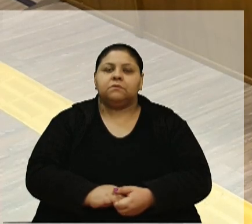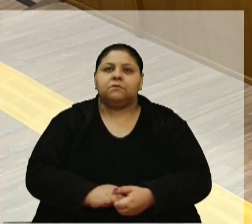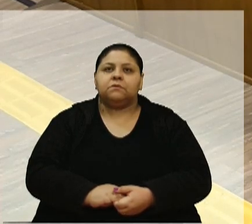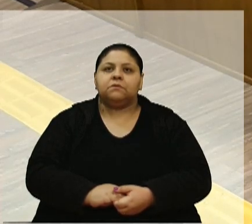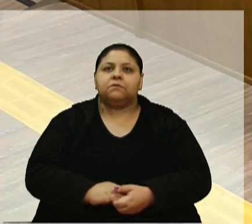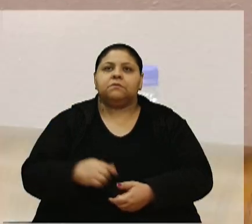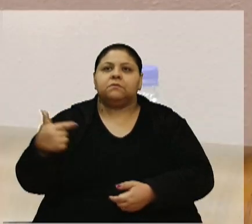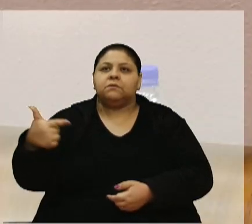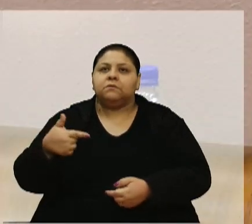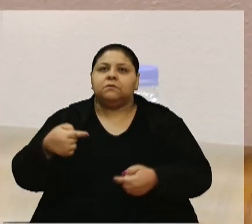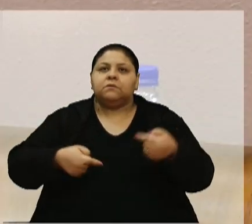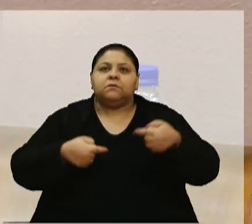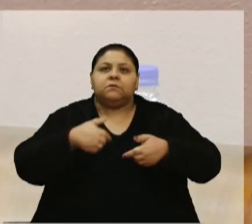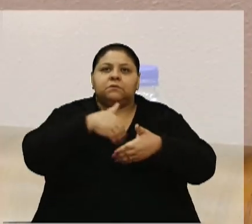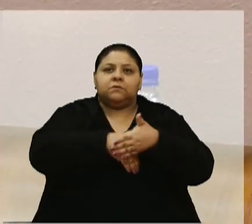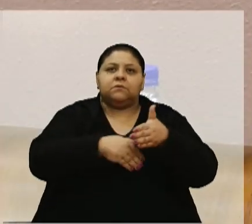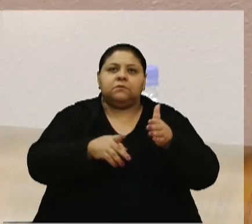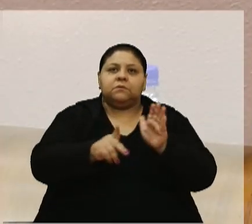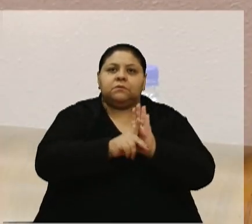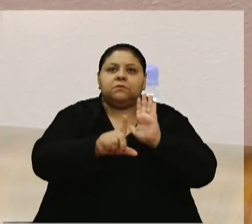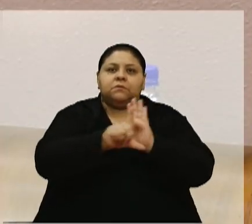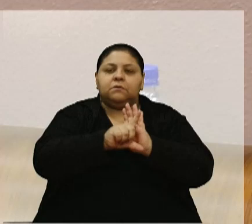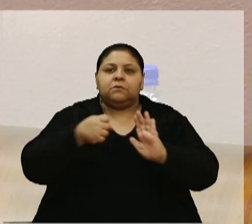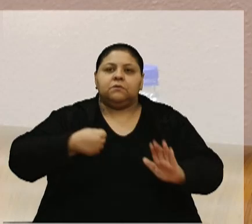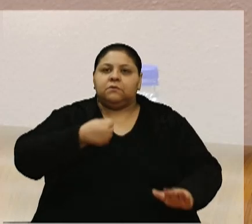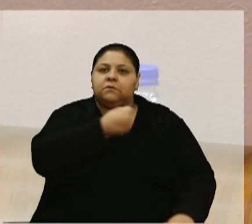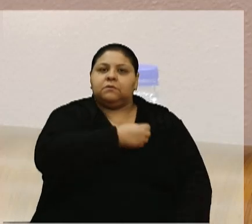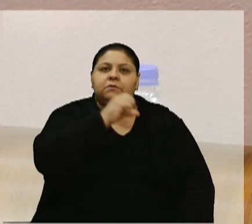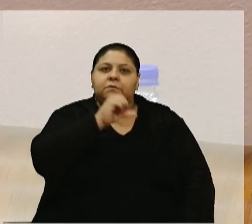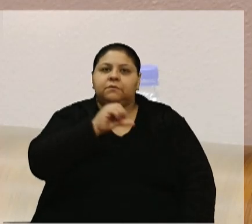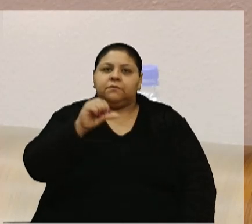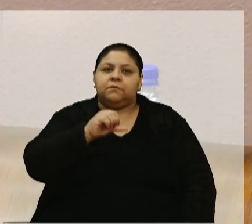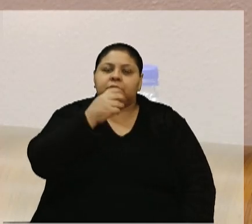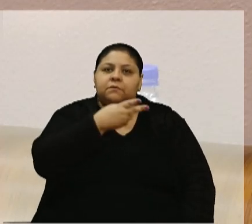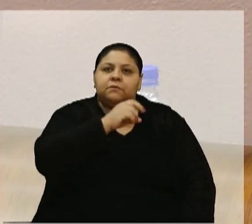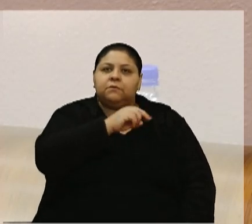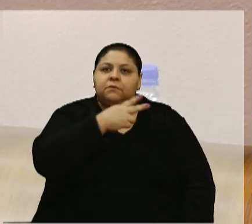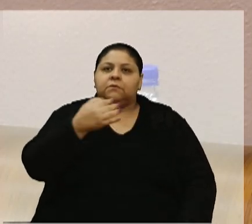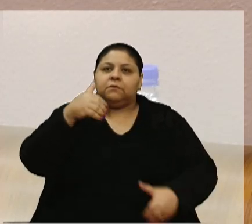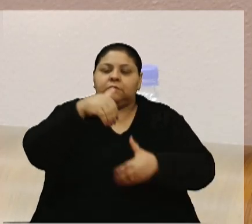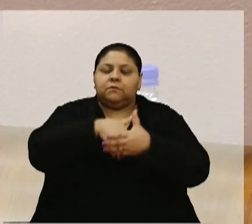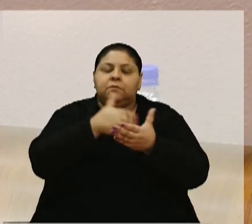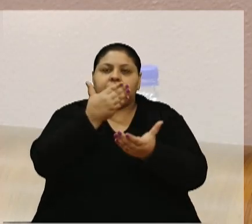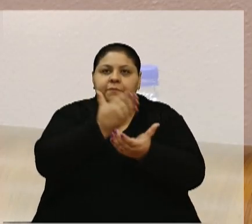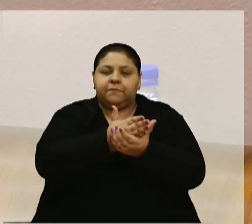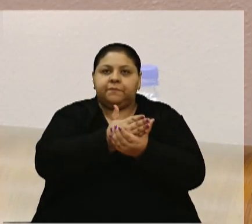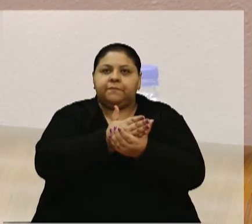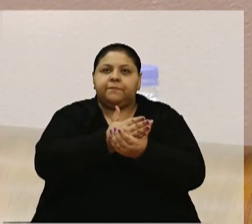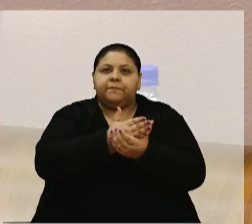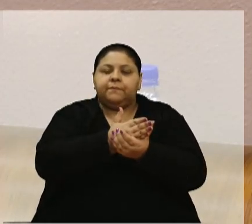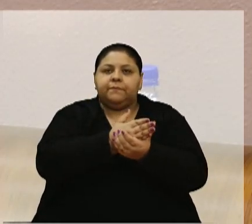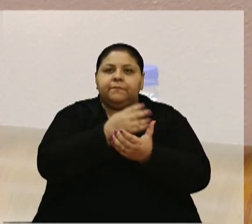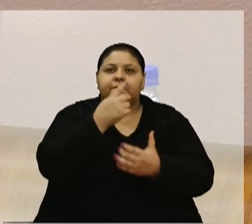Em segunda discussão e votação, o projeto de lei número 99/2024, contido no processo número